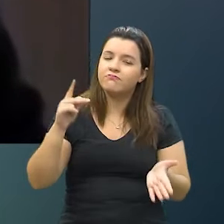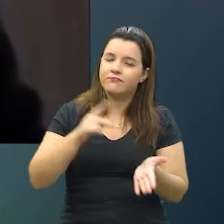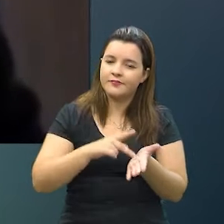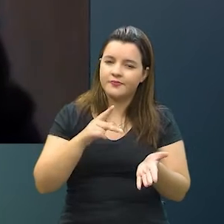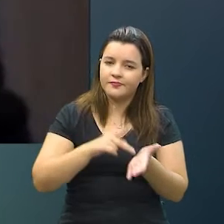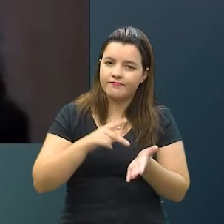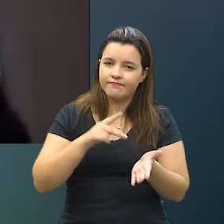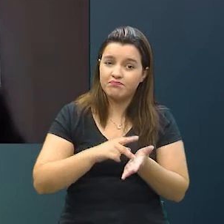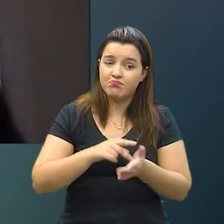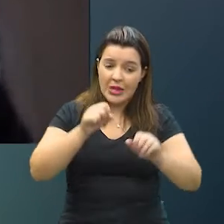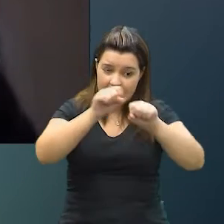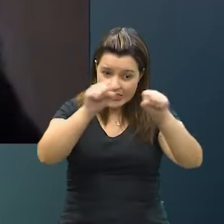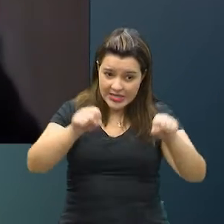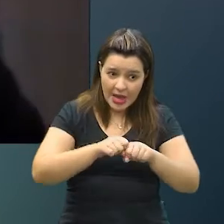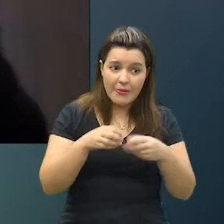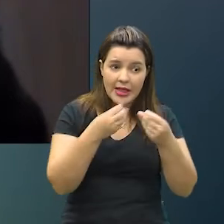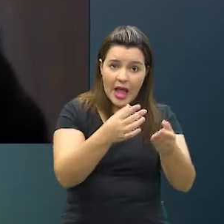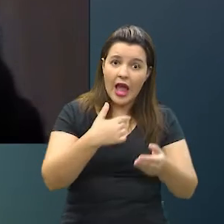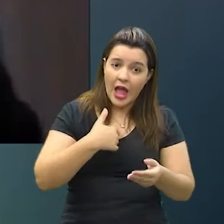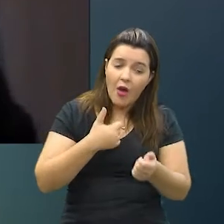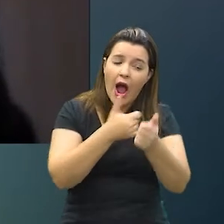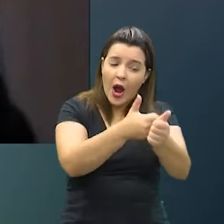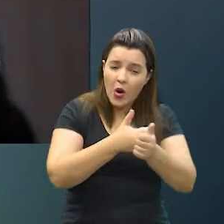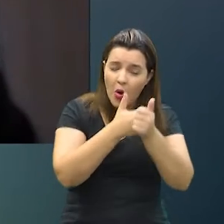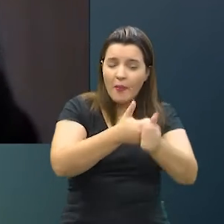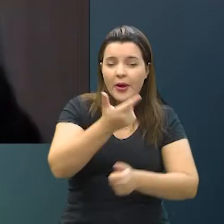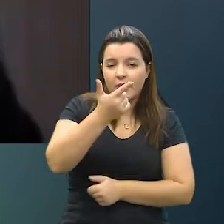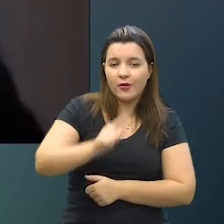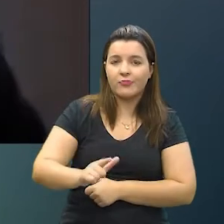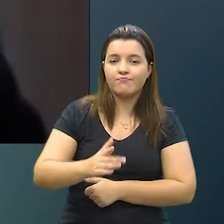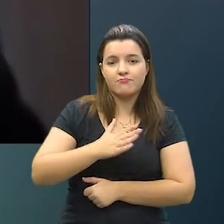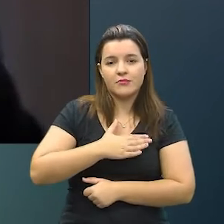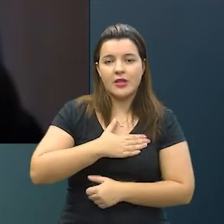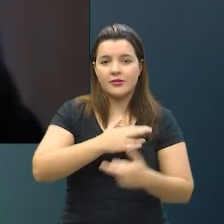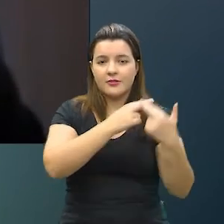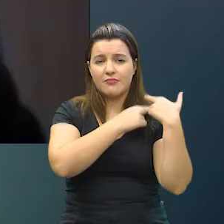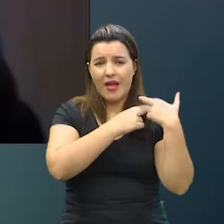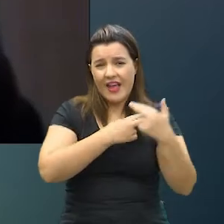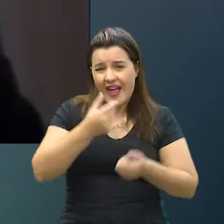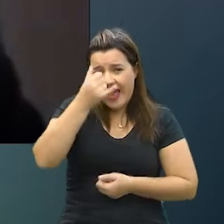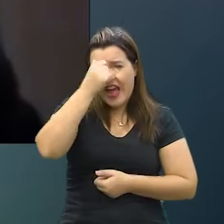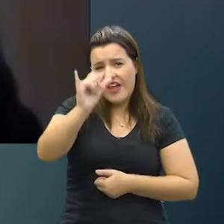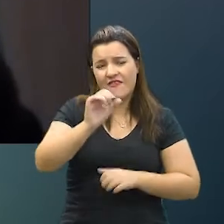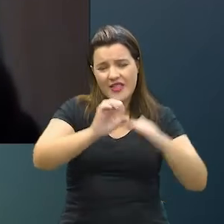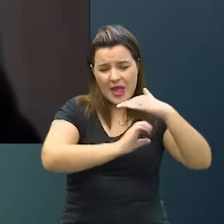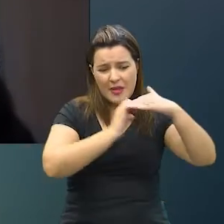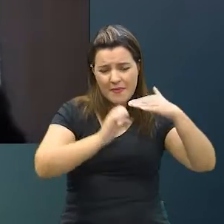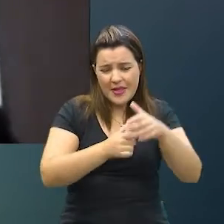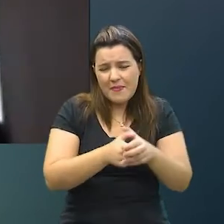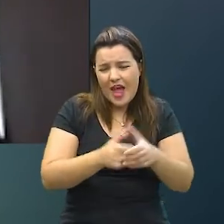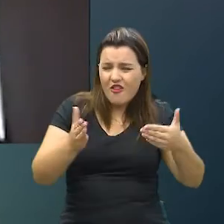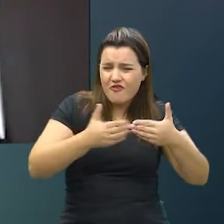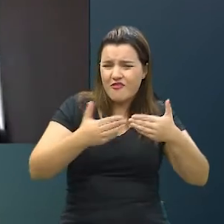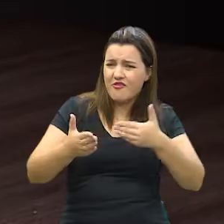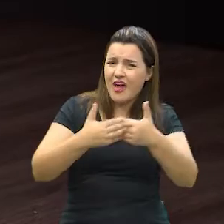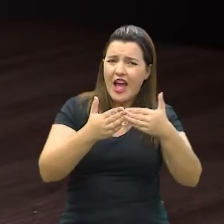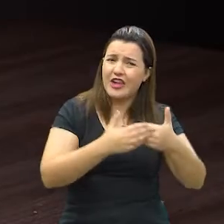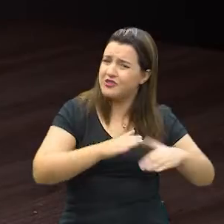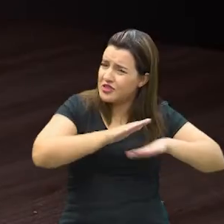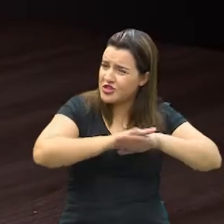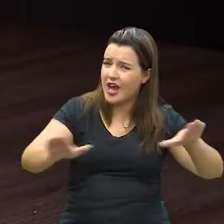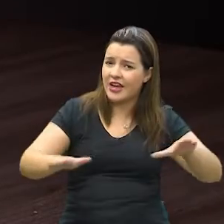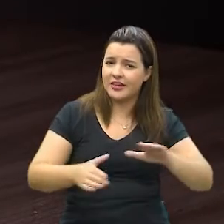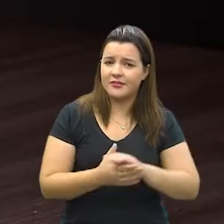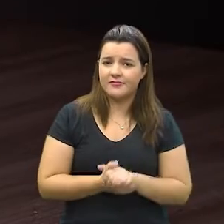empresa dele e tentar fazer com que a gente consiga cumprir a nossa missão, que é reduzir a mortalidade das pequenas indústrias. Quando você